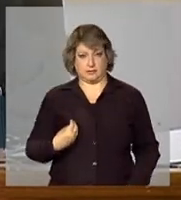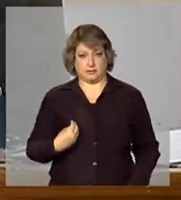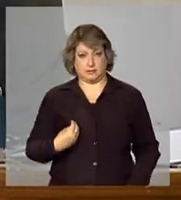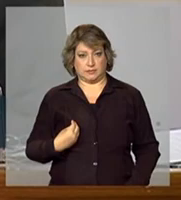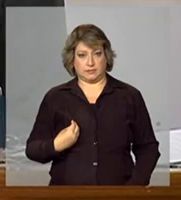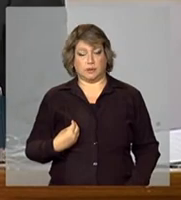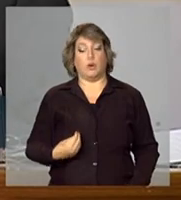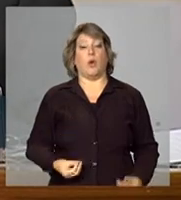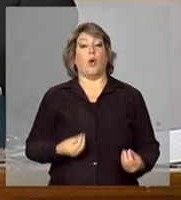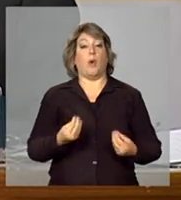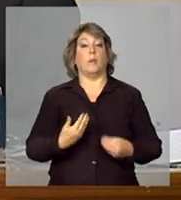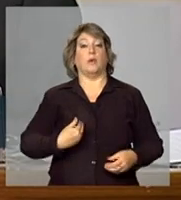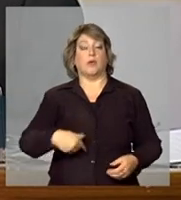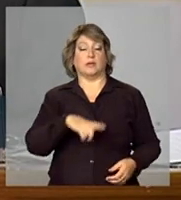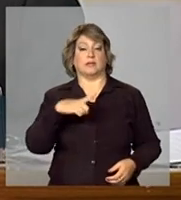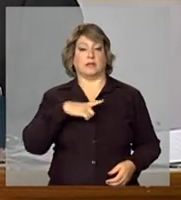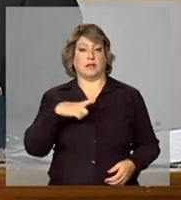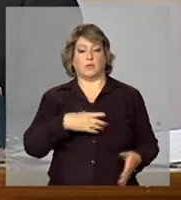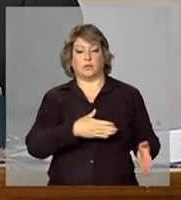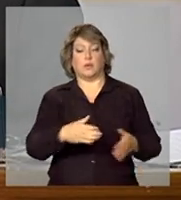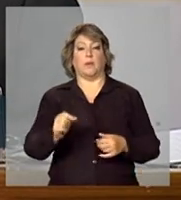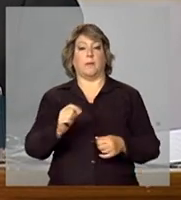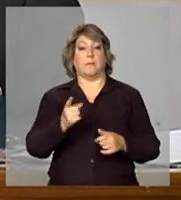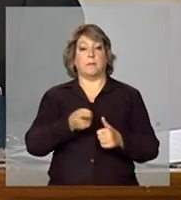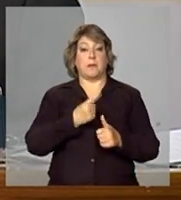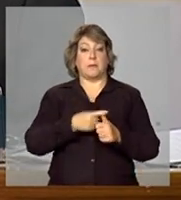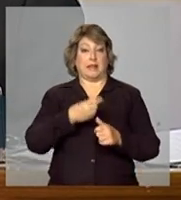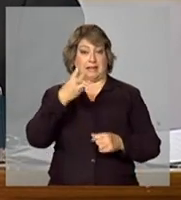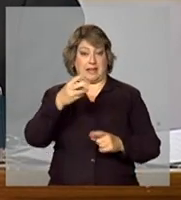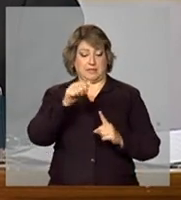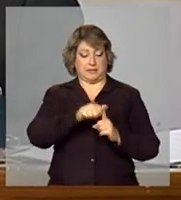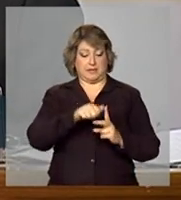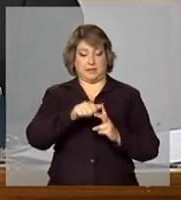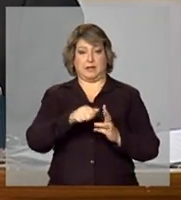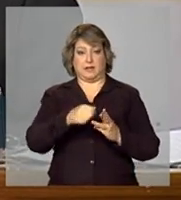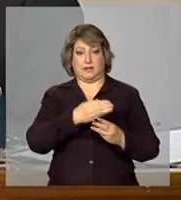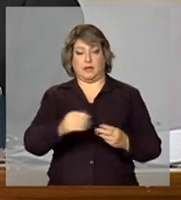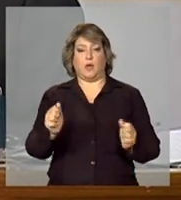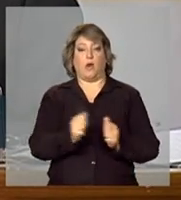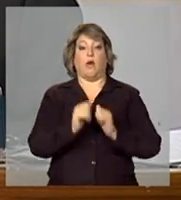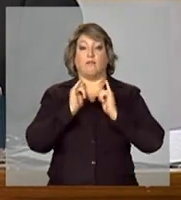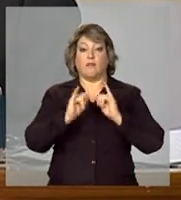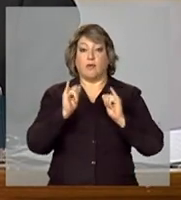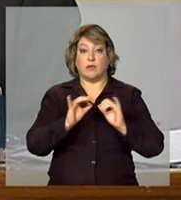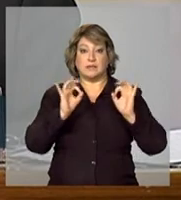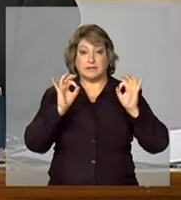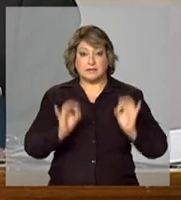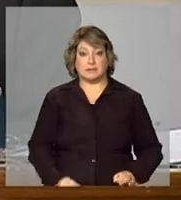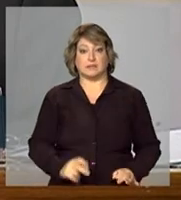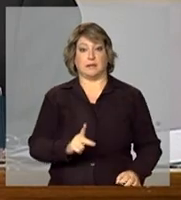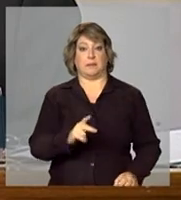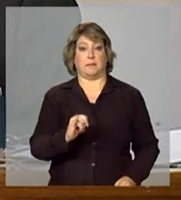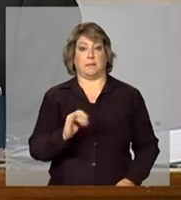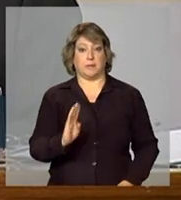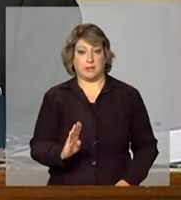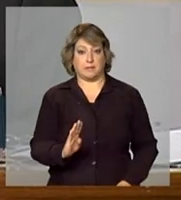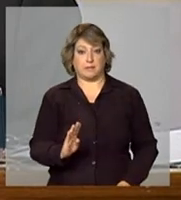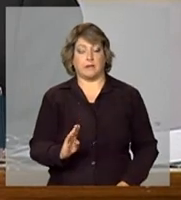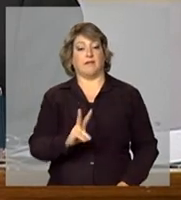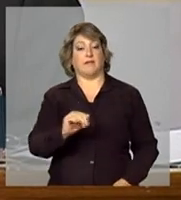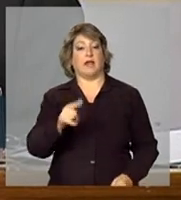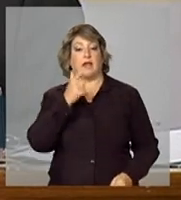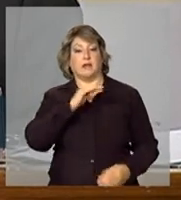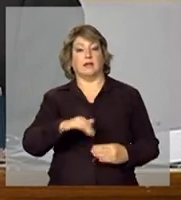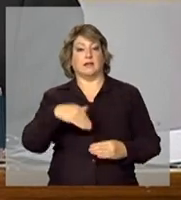já teremos percorrido o primeiro trimestre já com dados concretos né de PIB o PIB vai sair na próxima semana